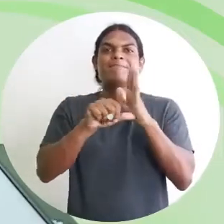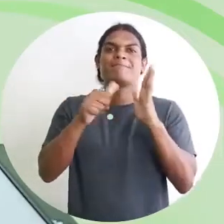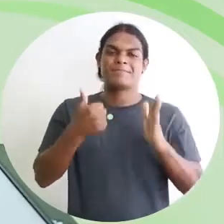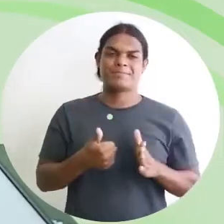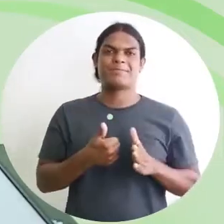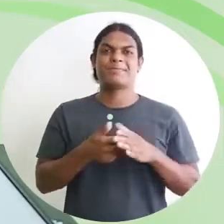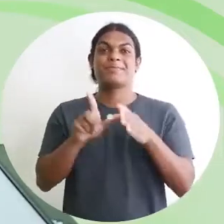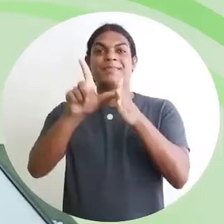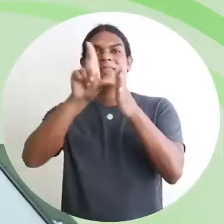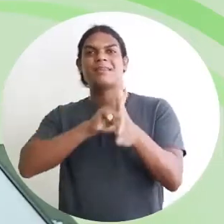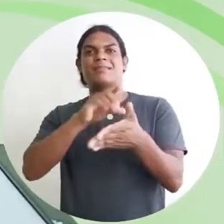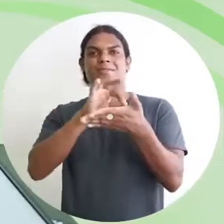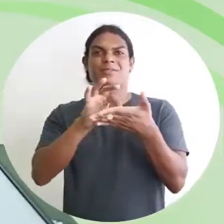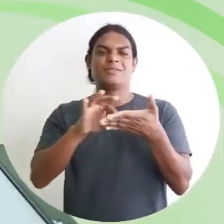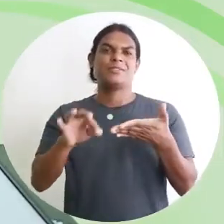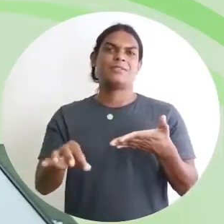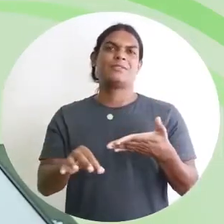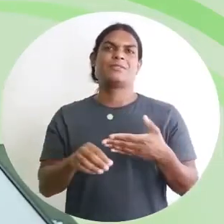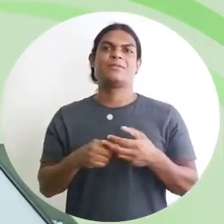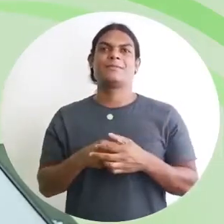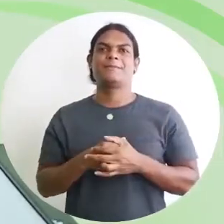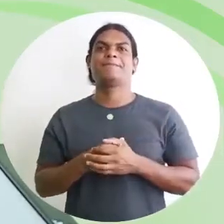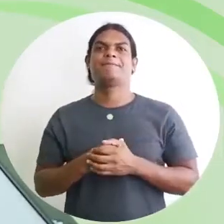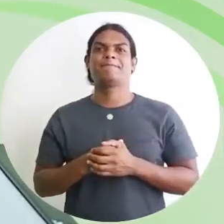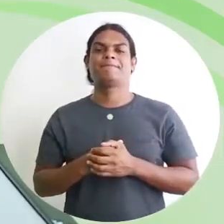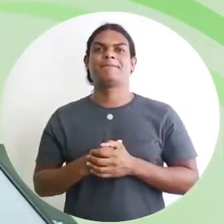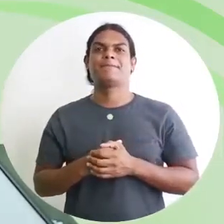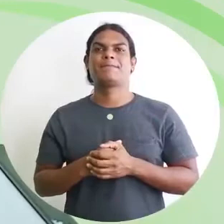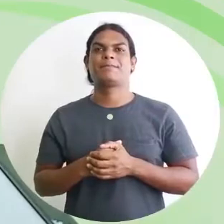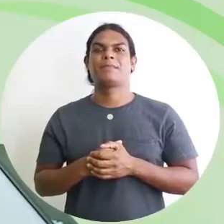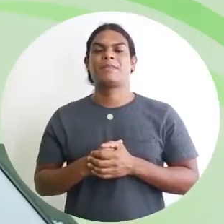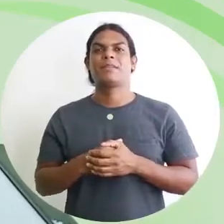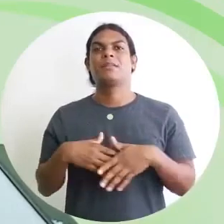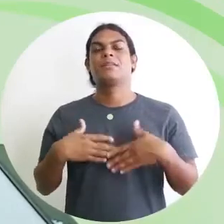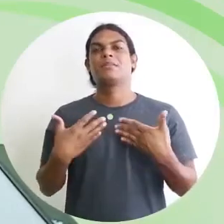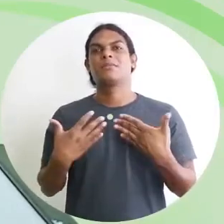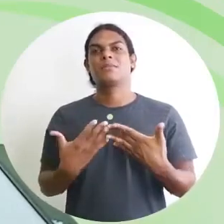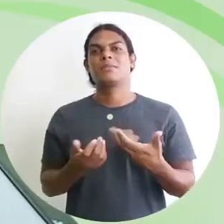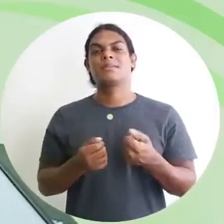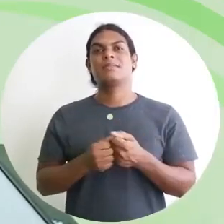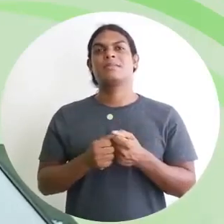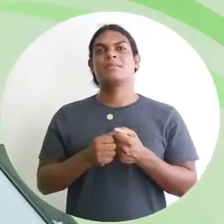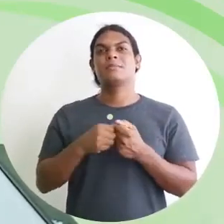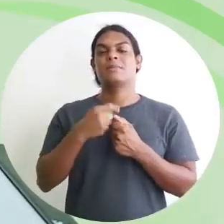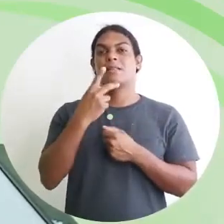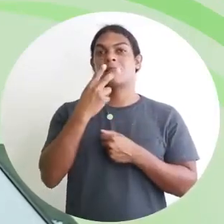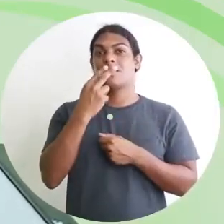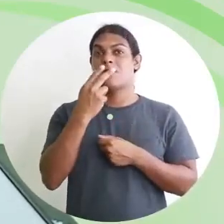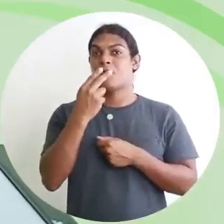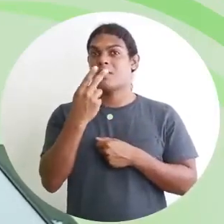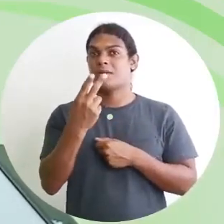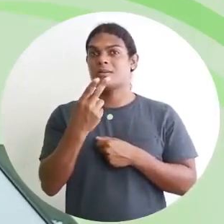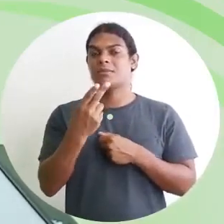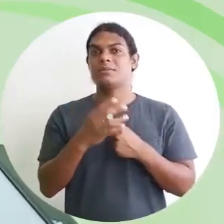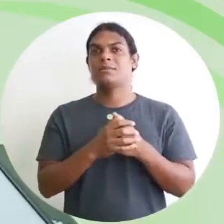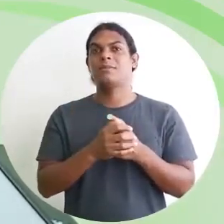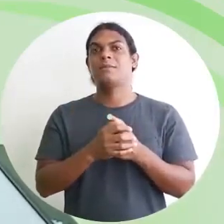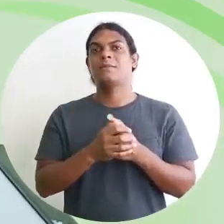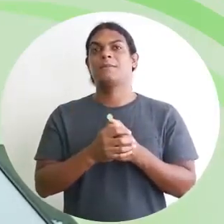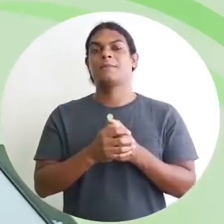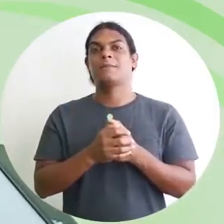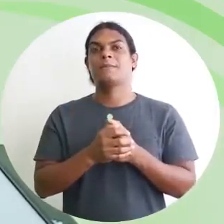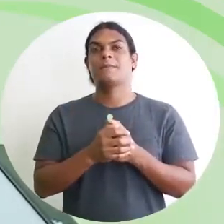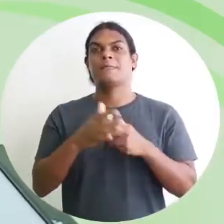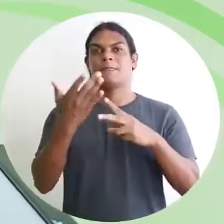mais elaborado e é muito mais para frente do que a fala. Então, nessa linguagem verbal, a gente tem a questão